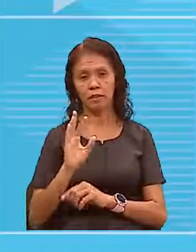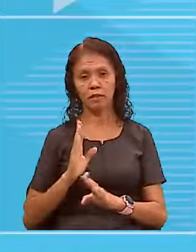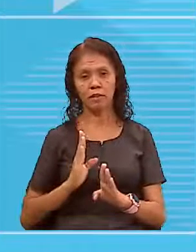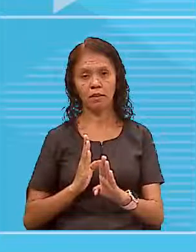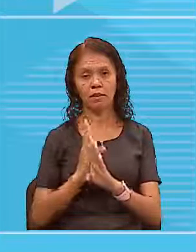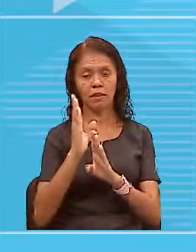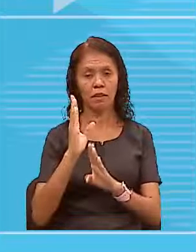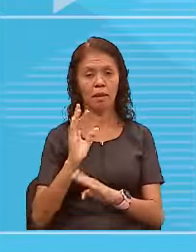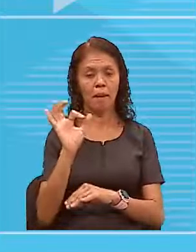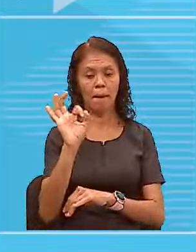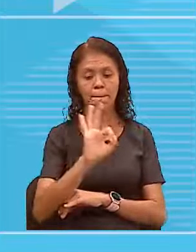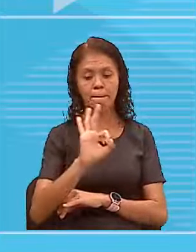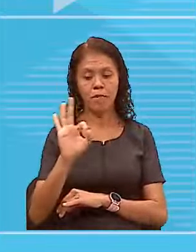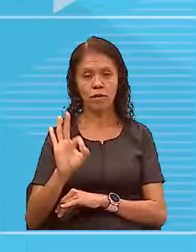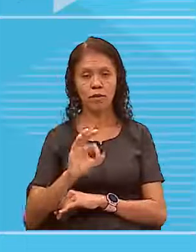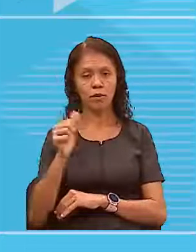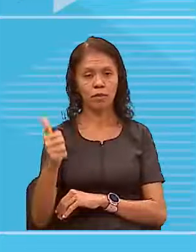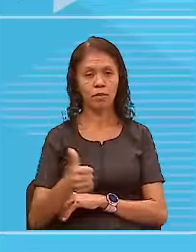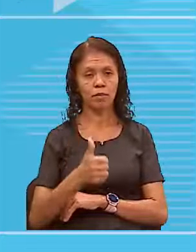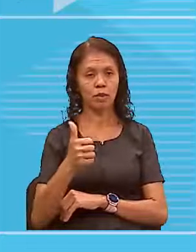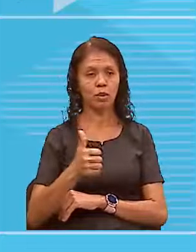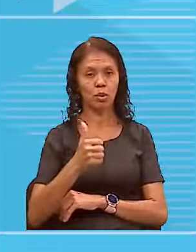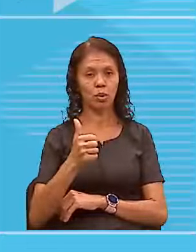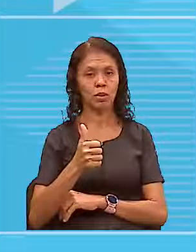porcentagem do primeiro número.